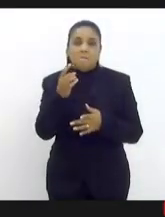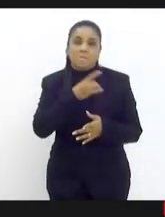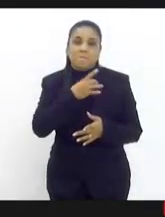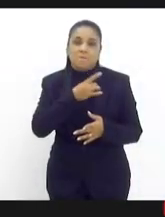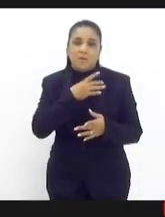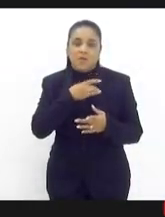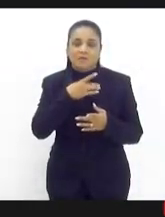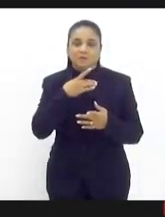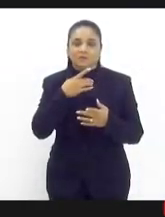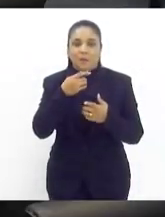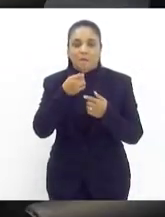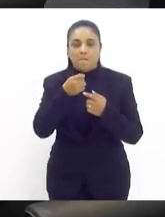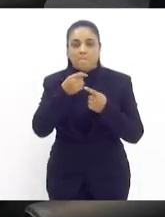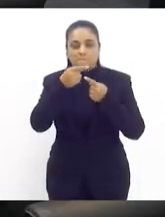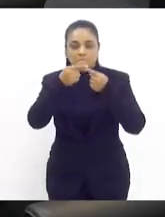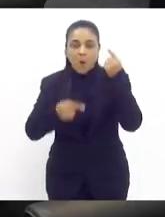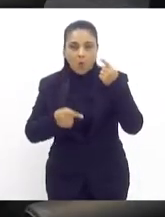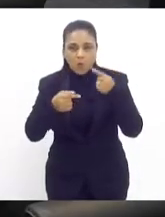Tá.